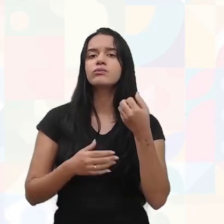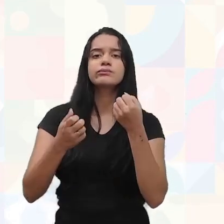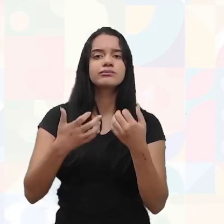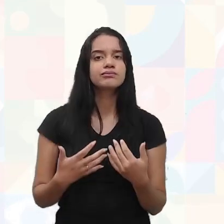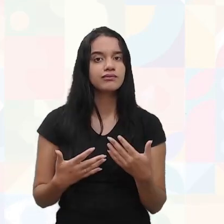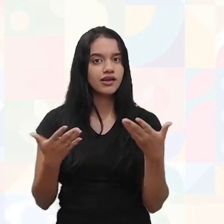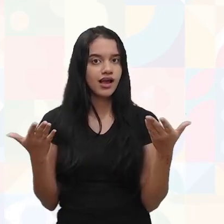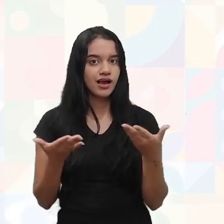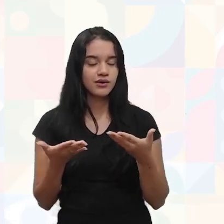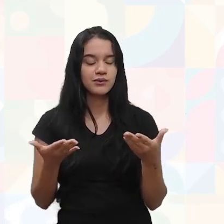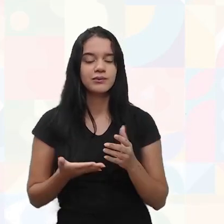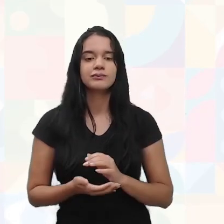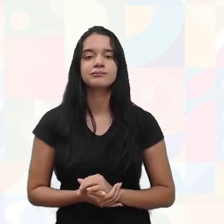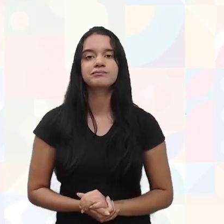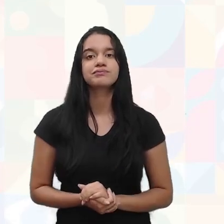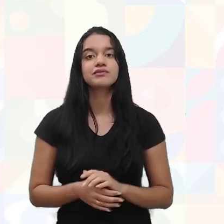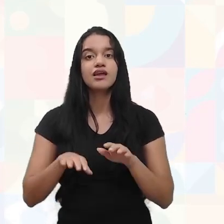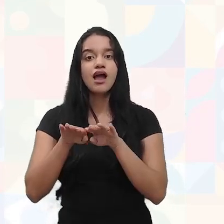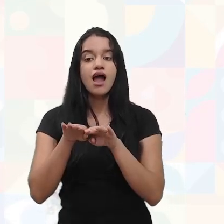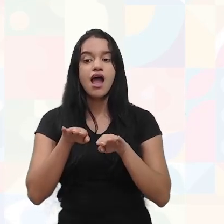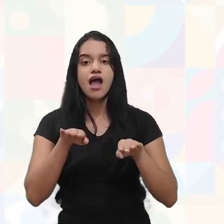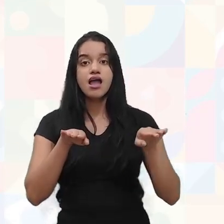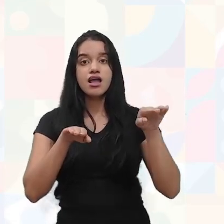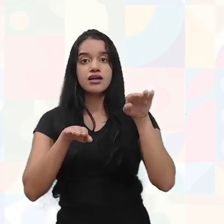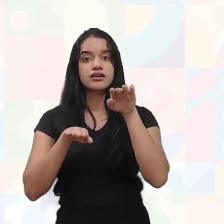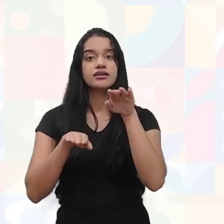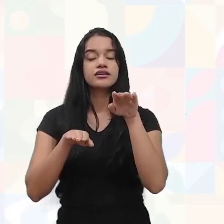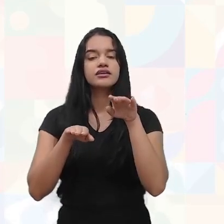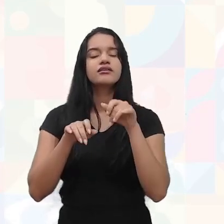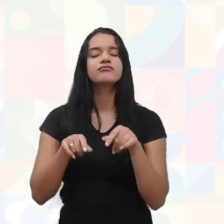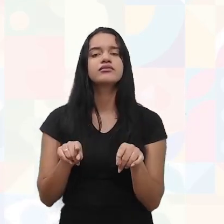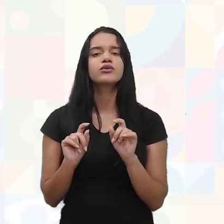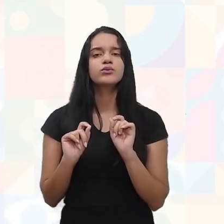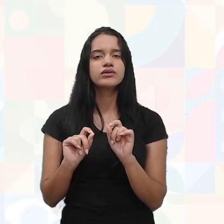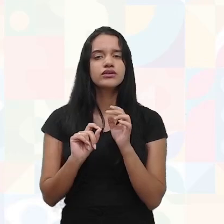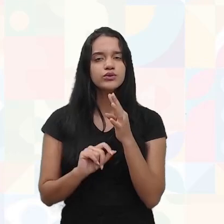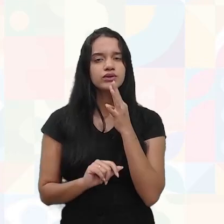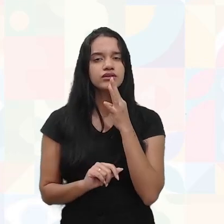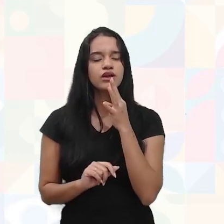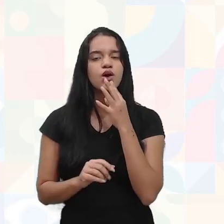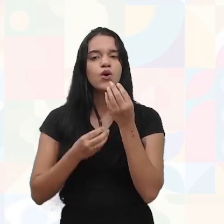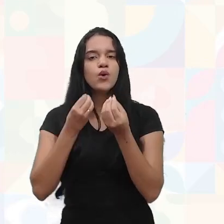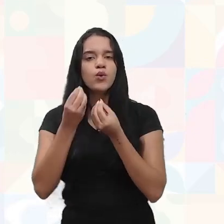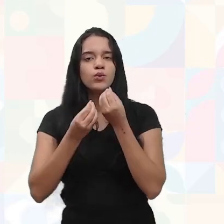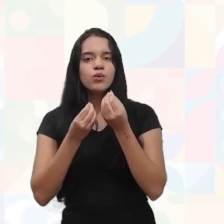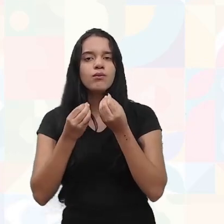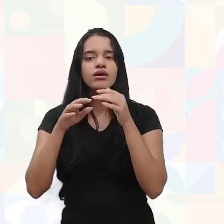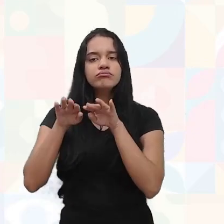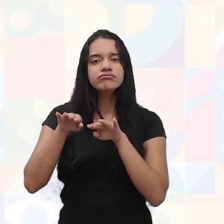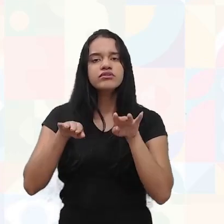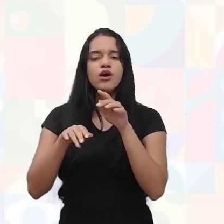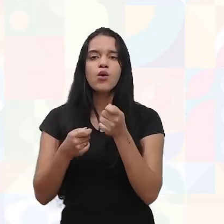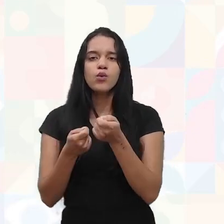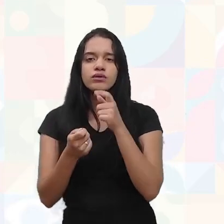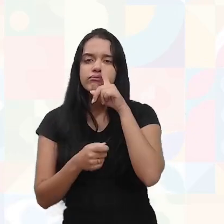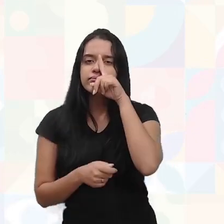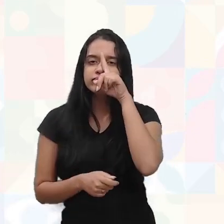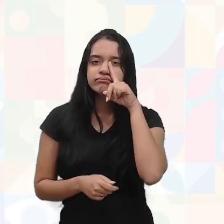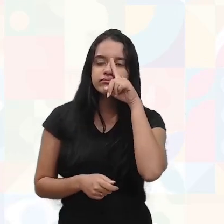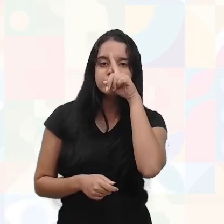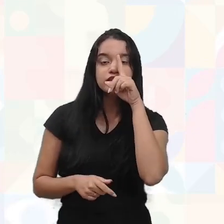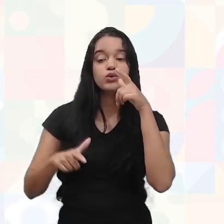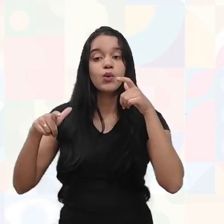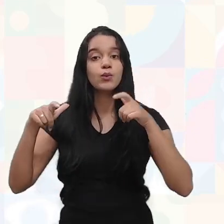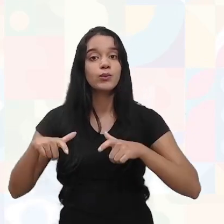agora. A hierarquia das medidas de prevenção é também conhecida como a hierarquia de controle de riscos